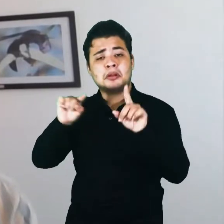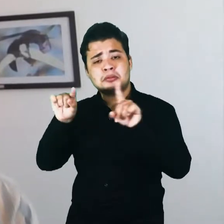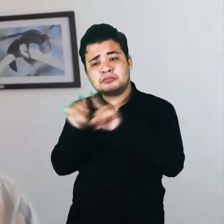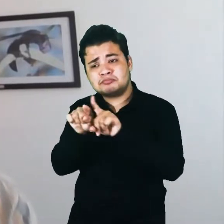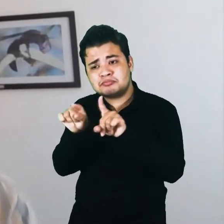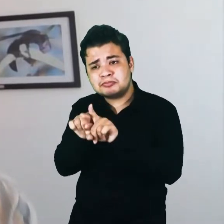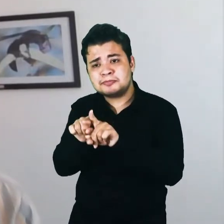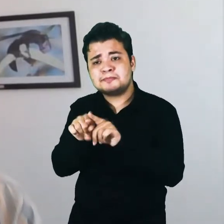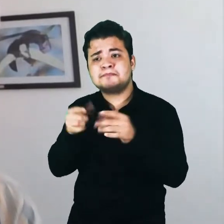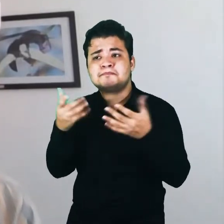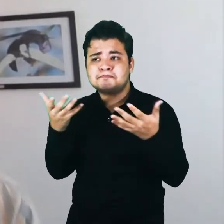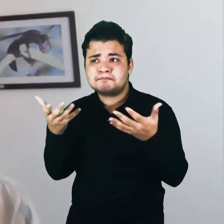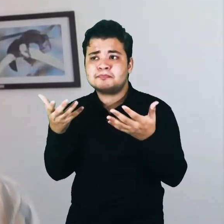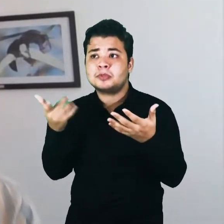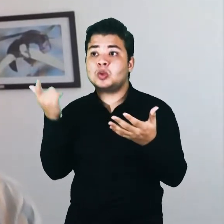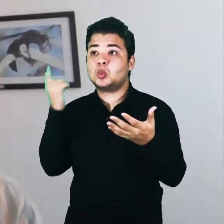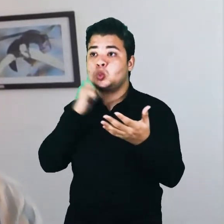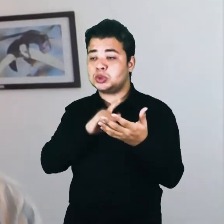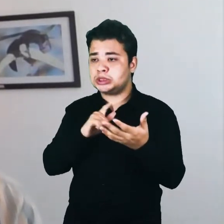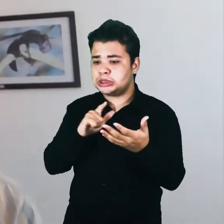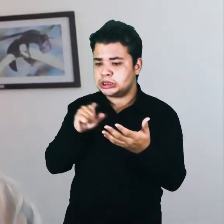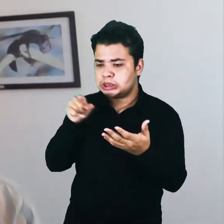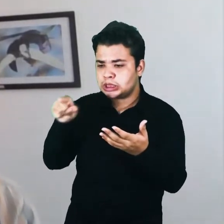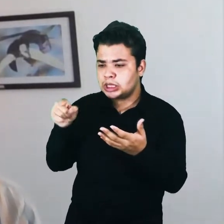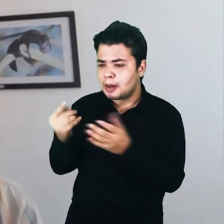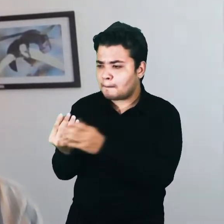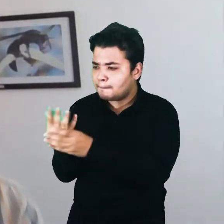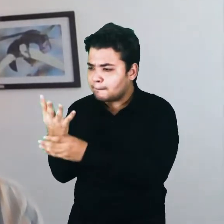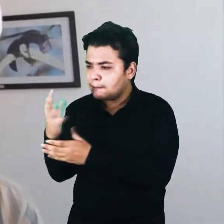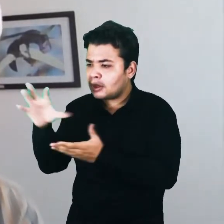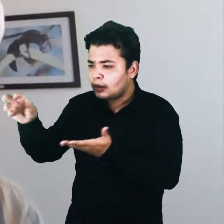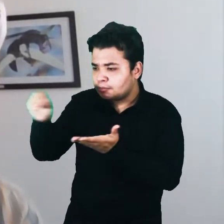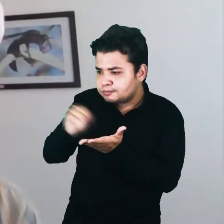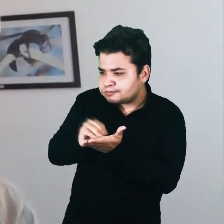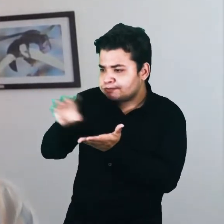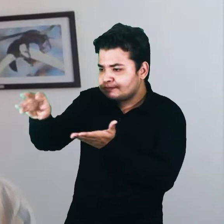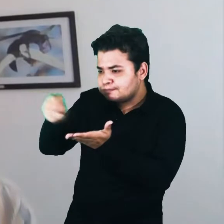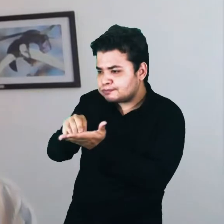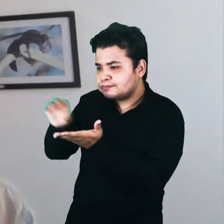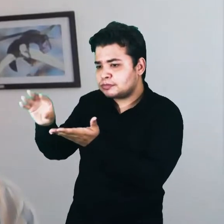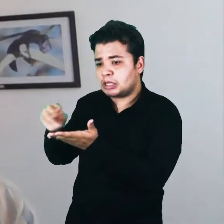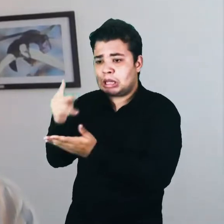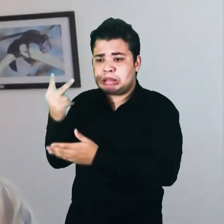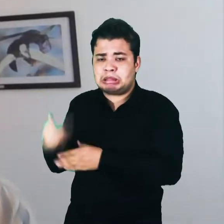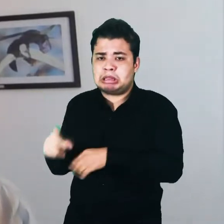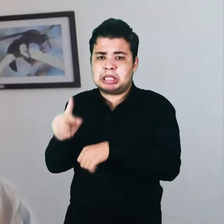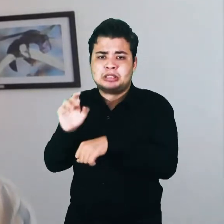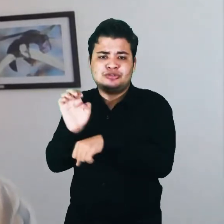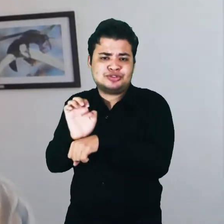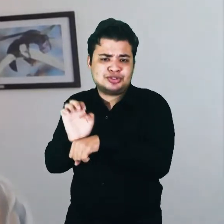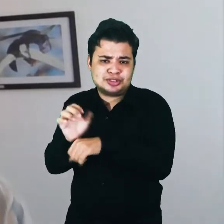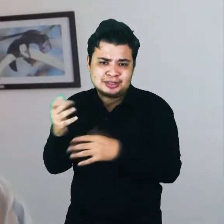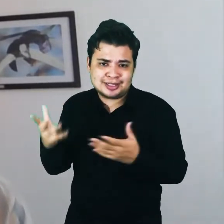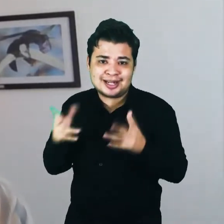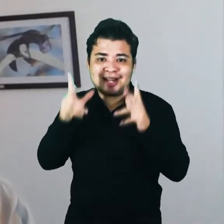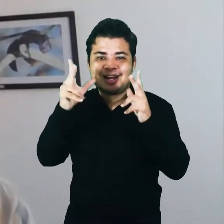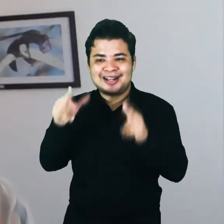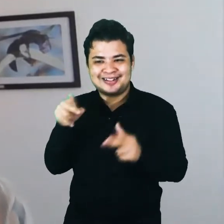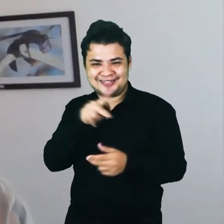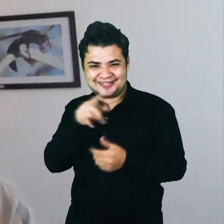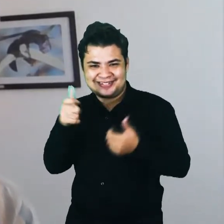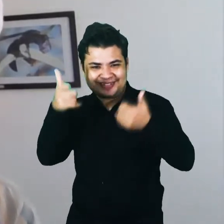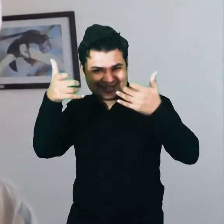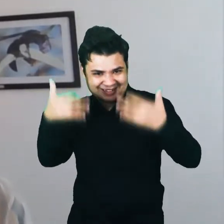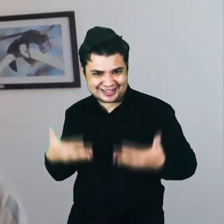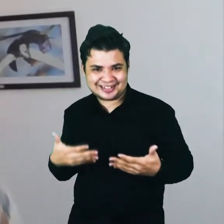E também fazer coleta, né? Fazer coleta no estado, né? Fazer uma flora, igual o professor